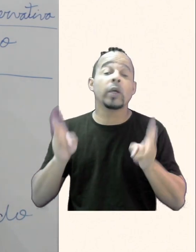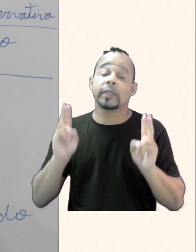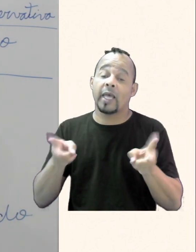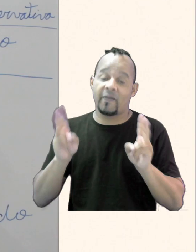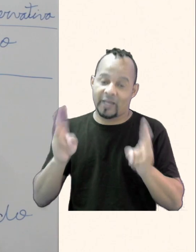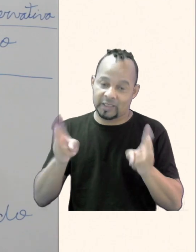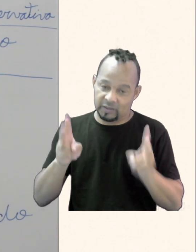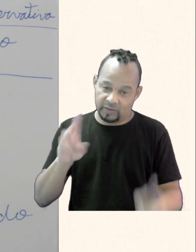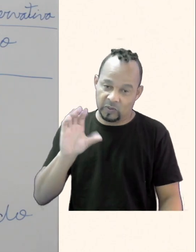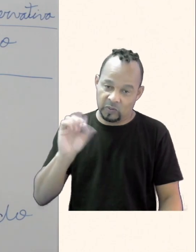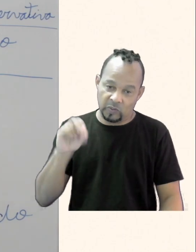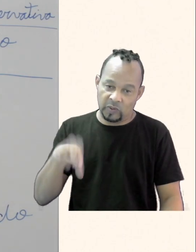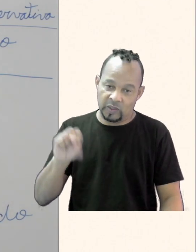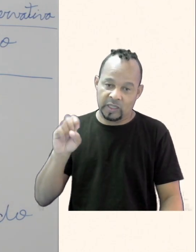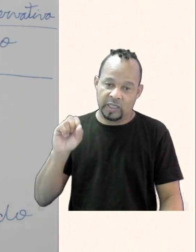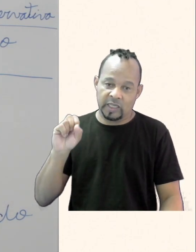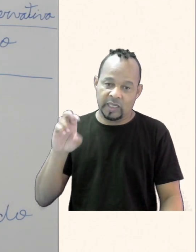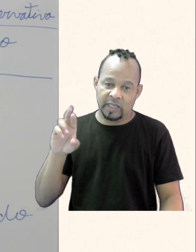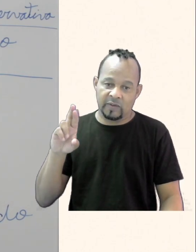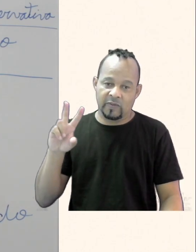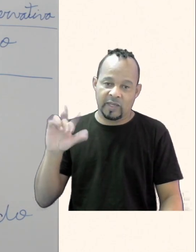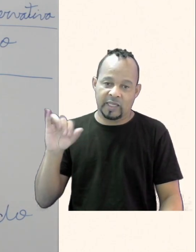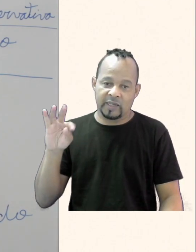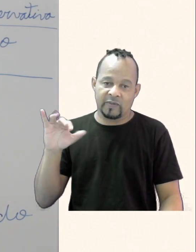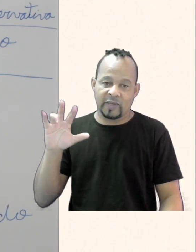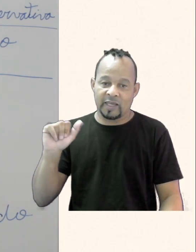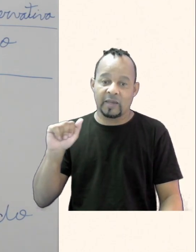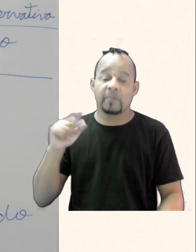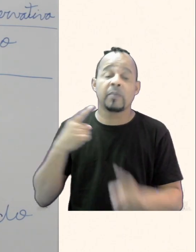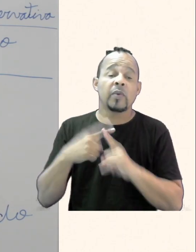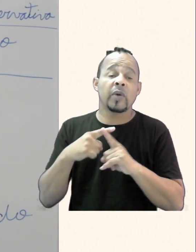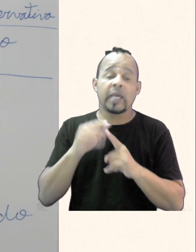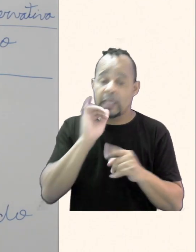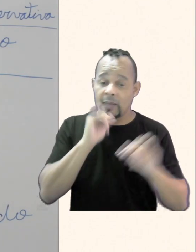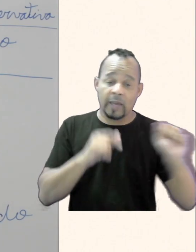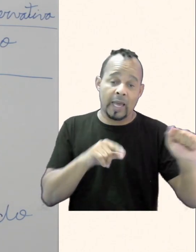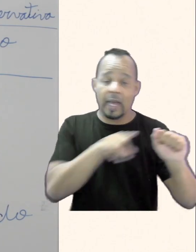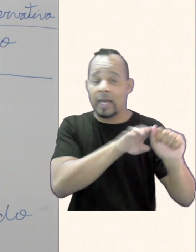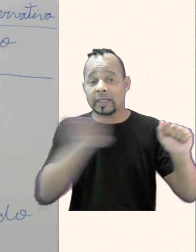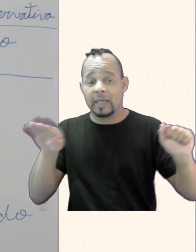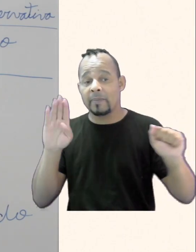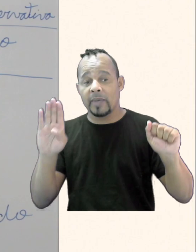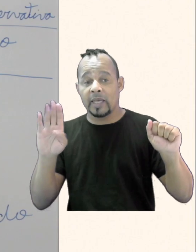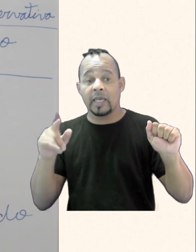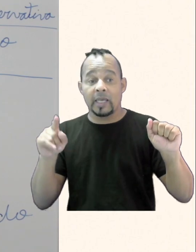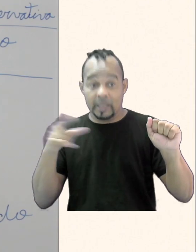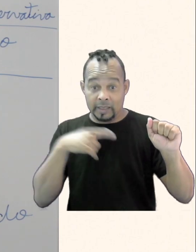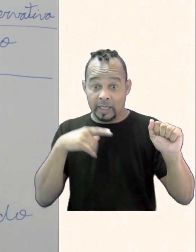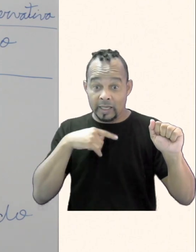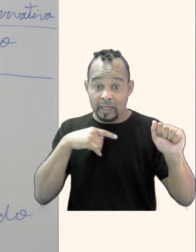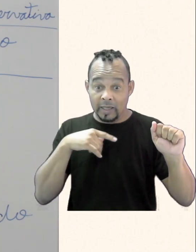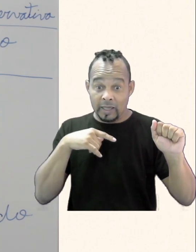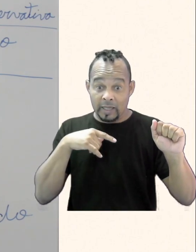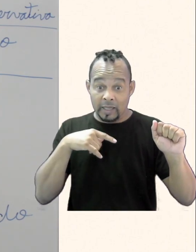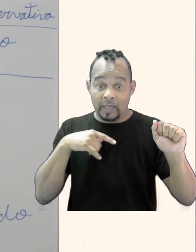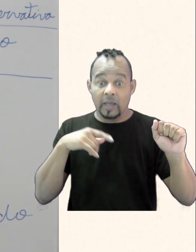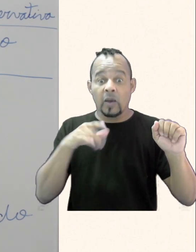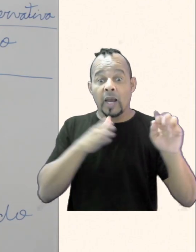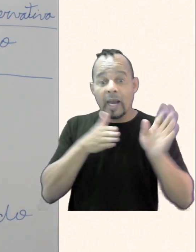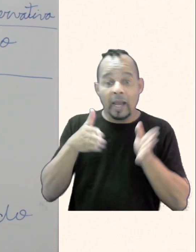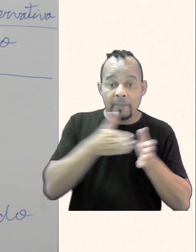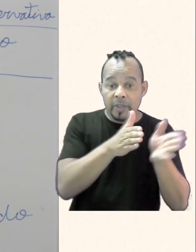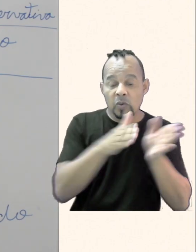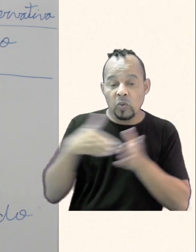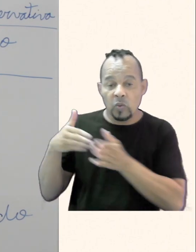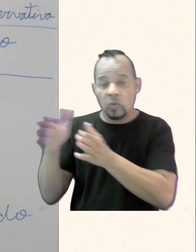Beleza? Quando, para ir de A até B, nós escolhemos dois caminhos e dá o mesmo resultado, nós não